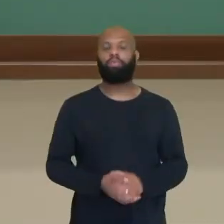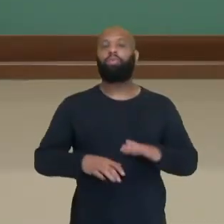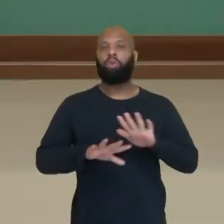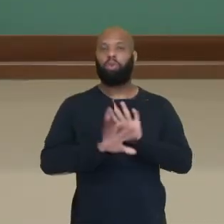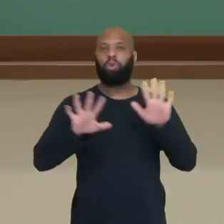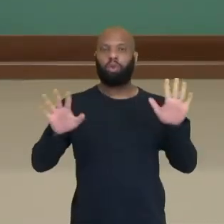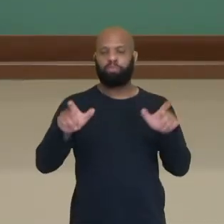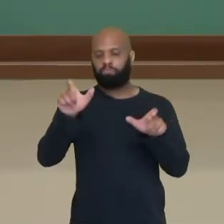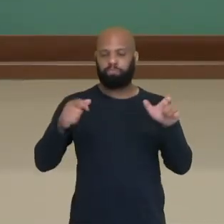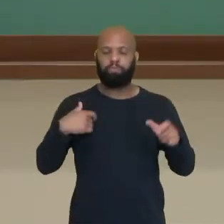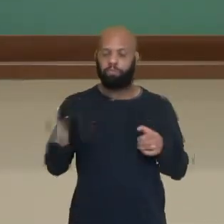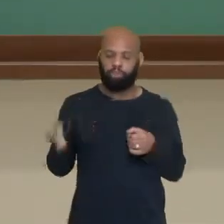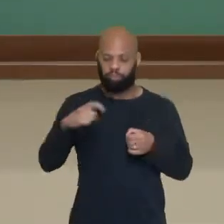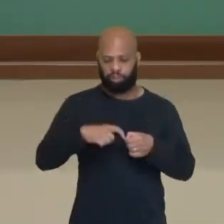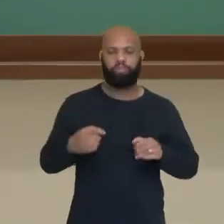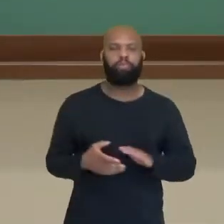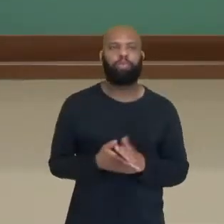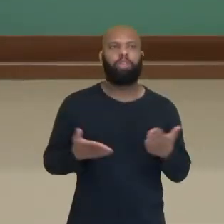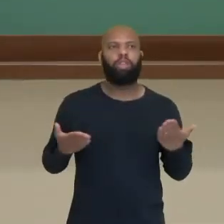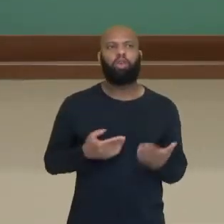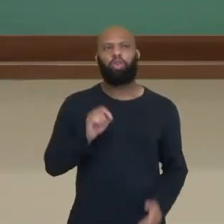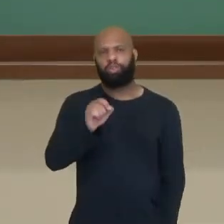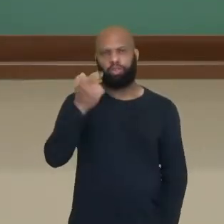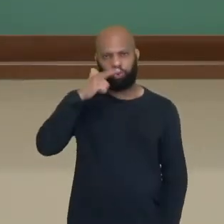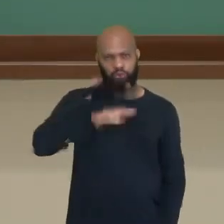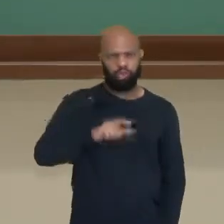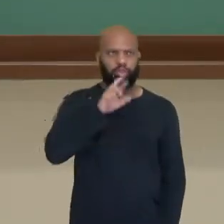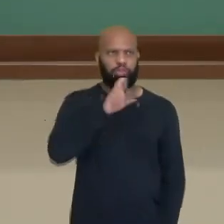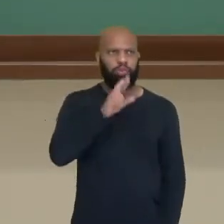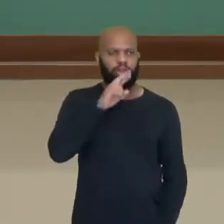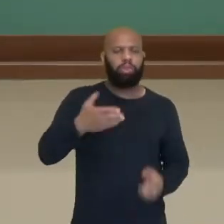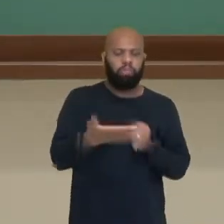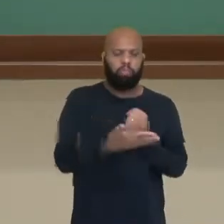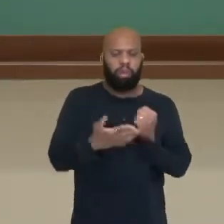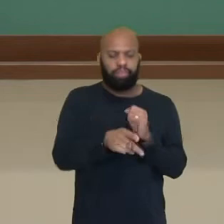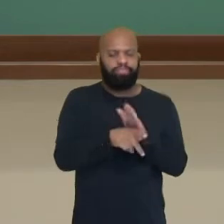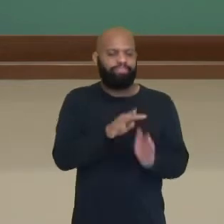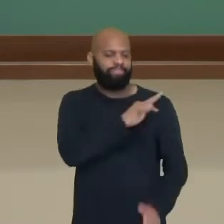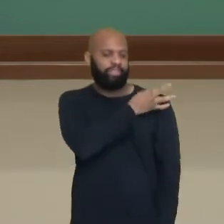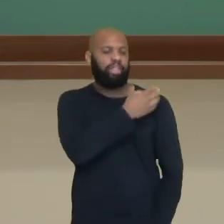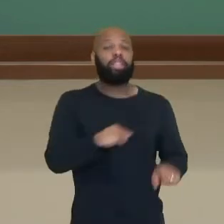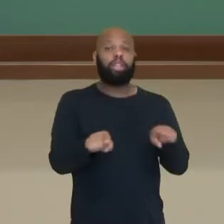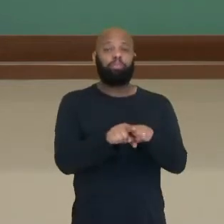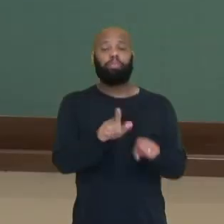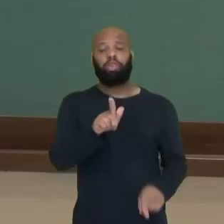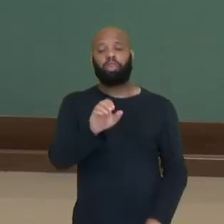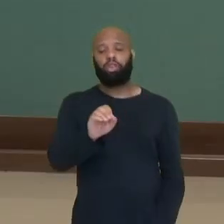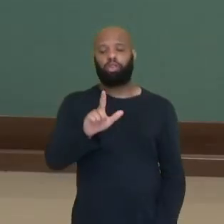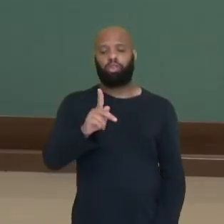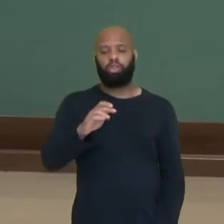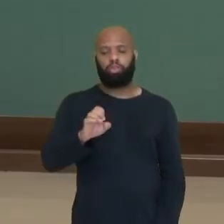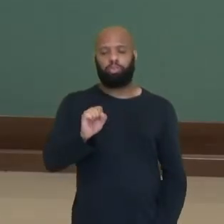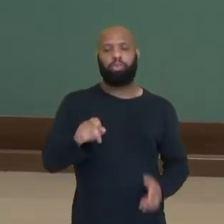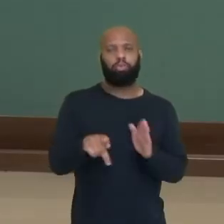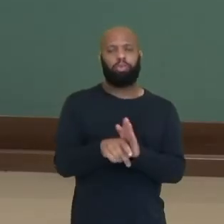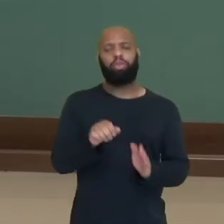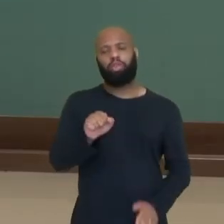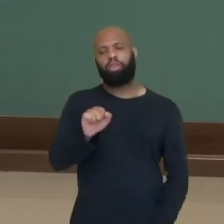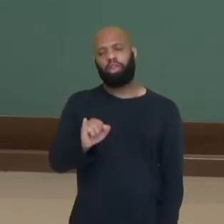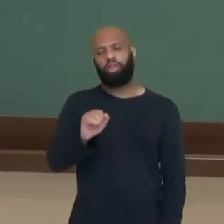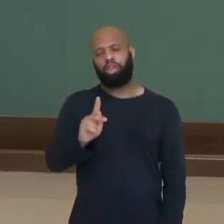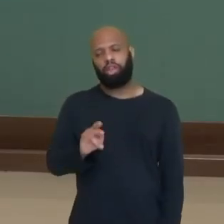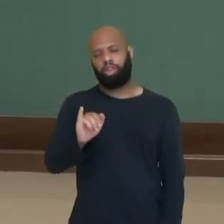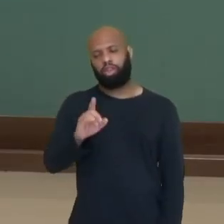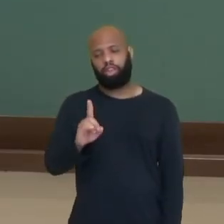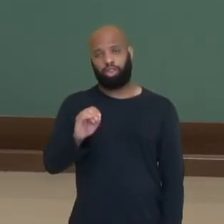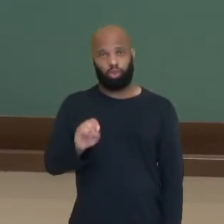Oi, pessoal, voltamos. E aí, em que é baseada a técnicas e os golpes do Aikido? Conseguiram